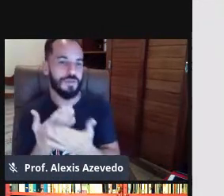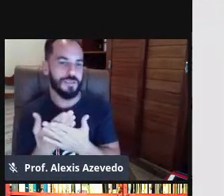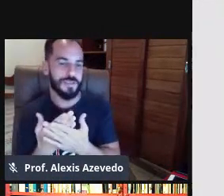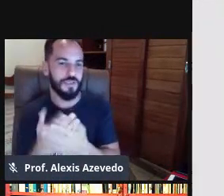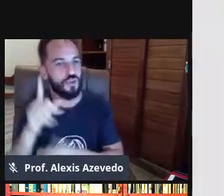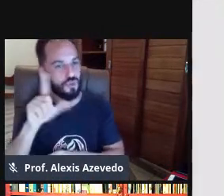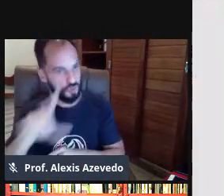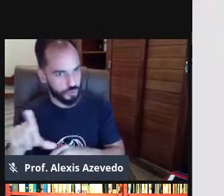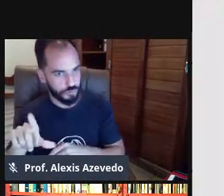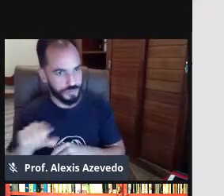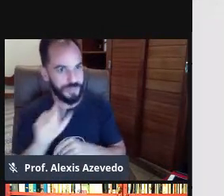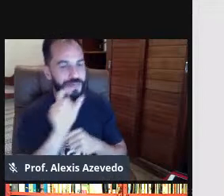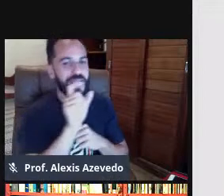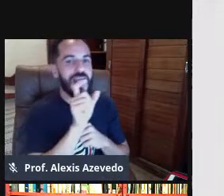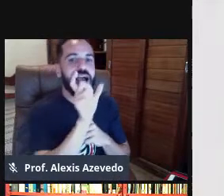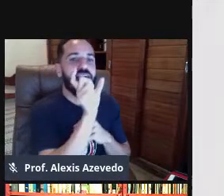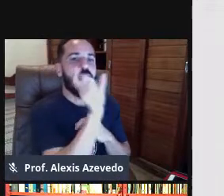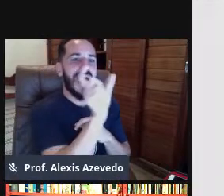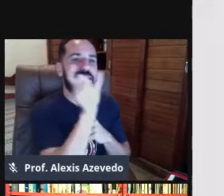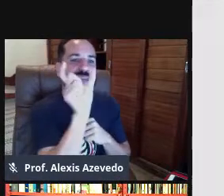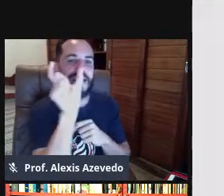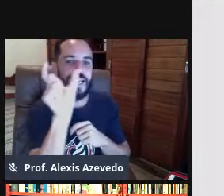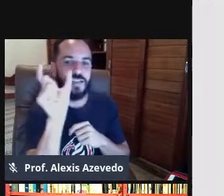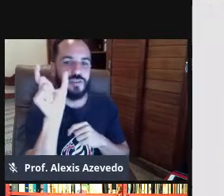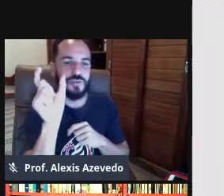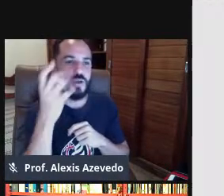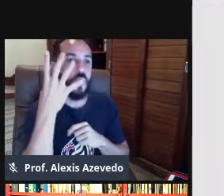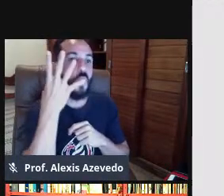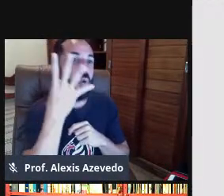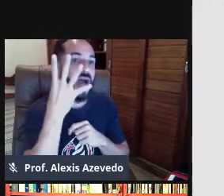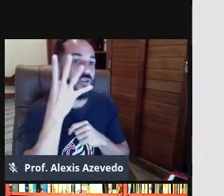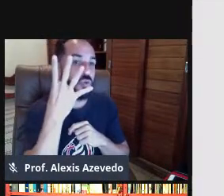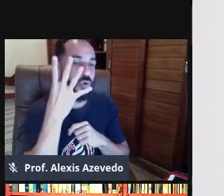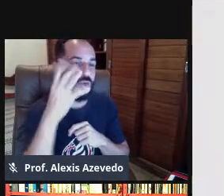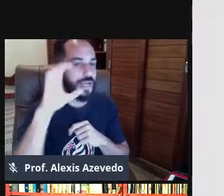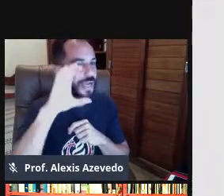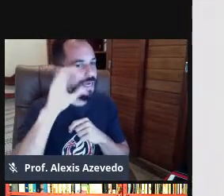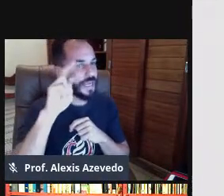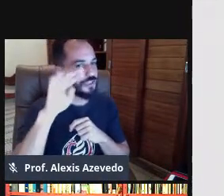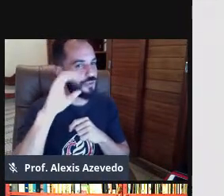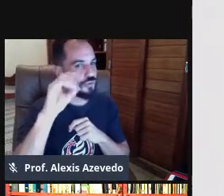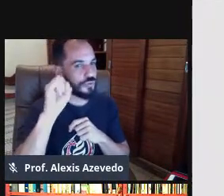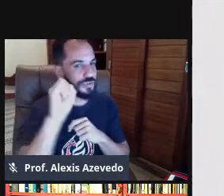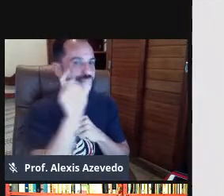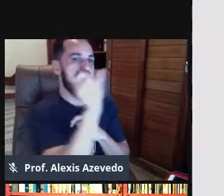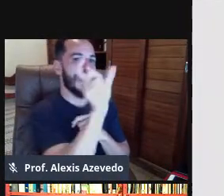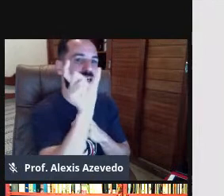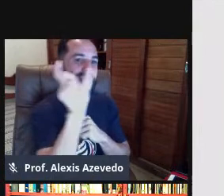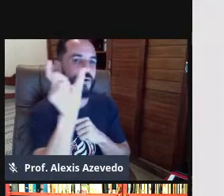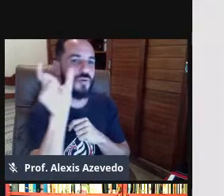escultura habilitação 1, você vai ter dois horários na semana, né? Vocês podem acompanhar que são